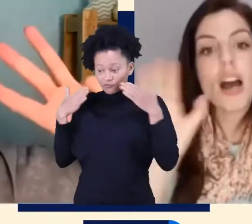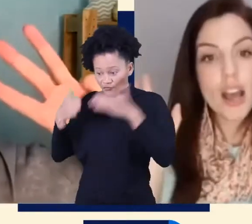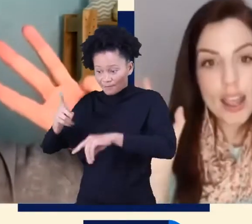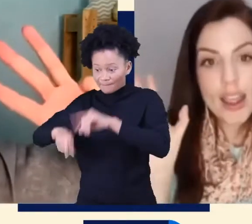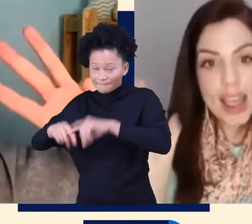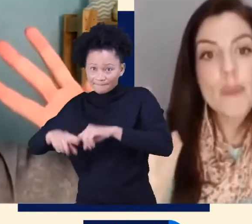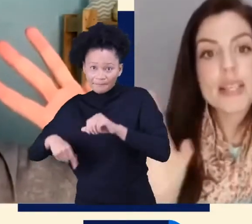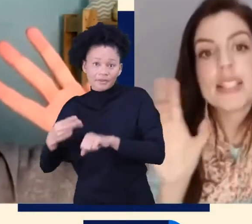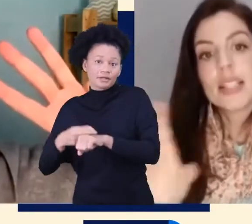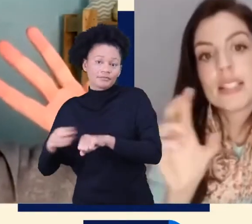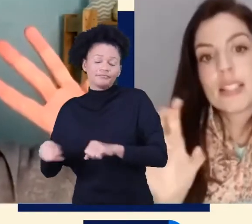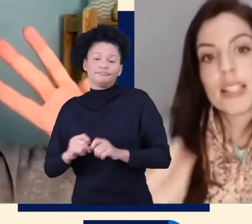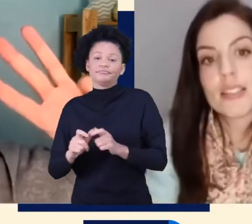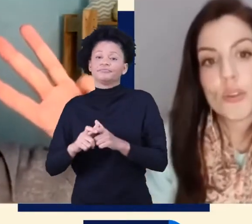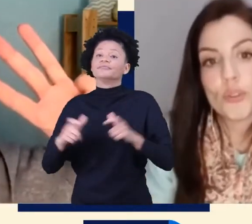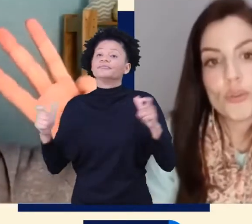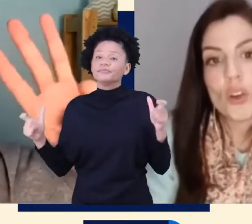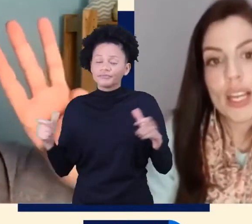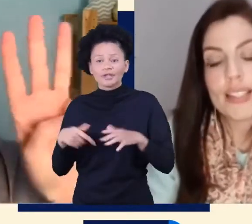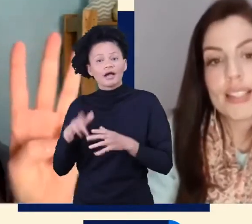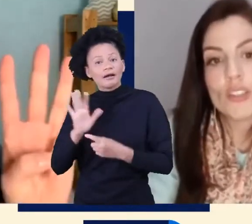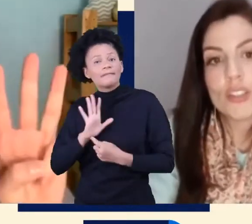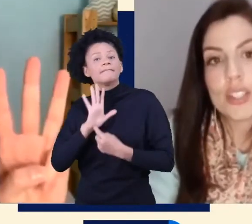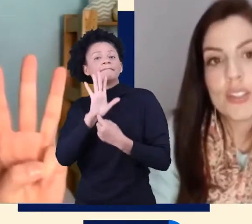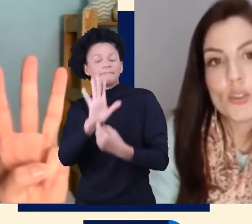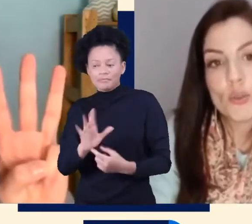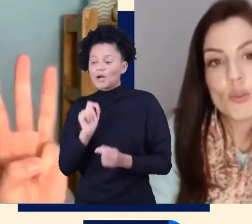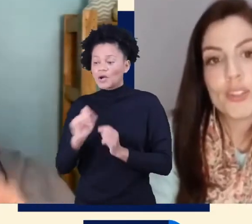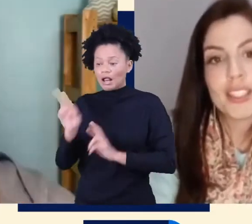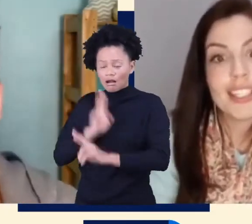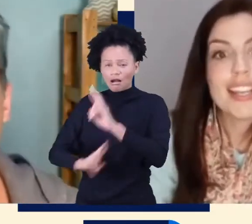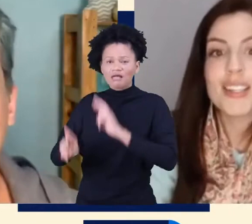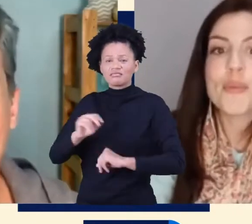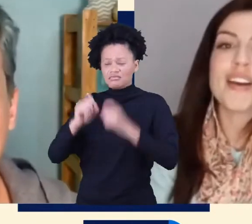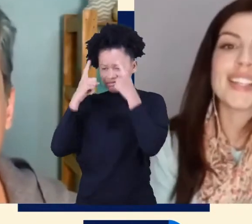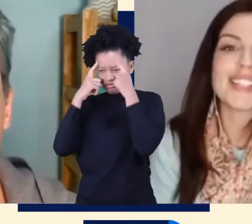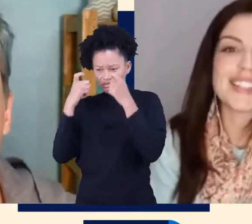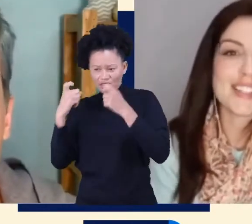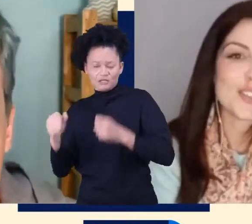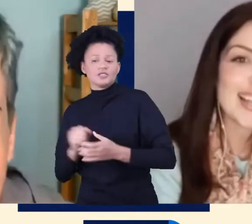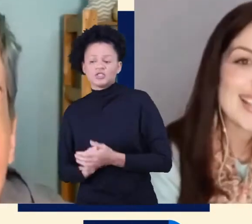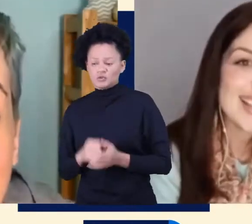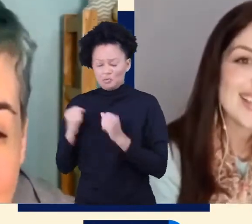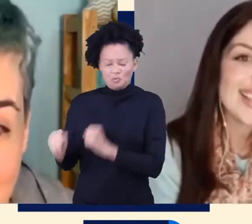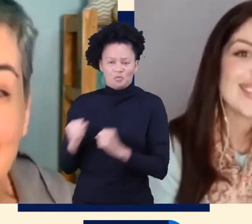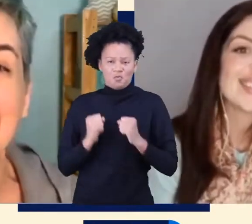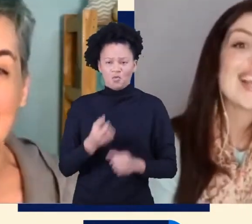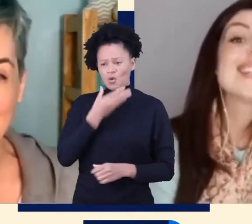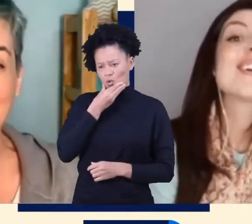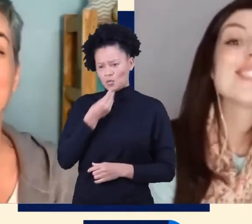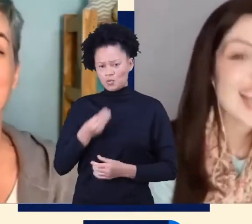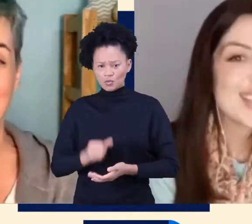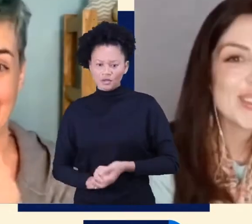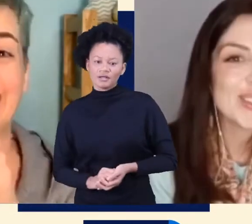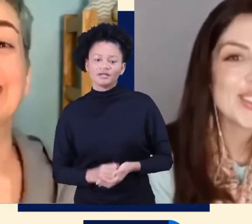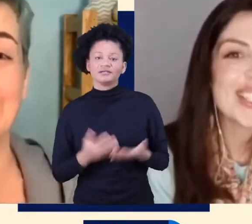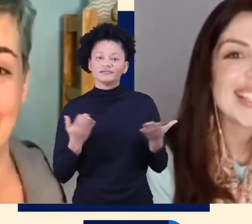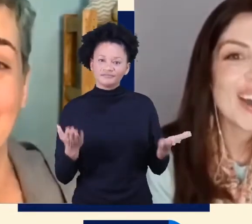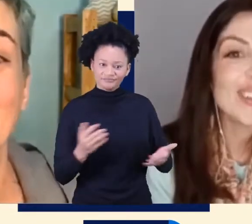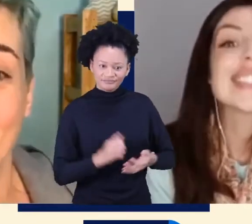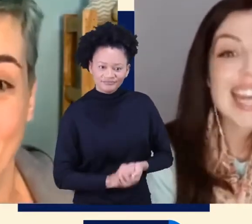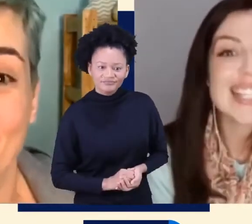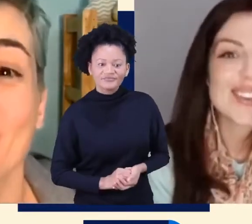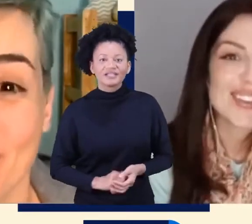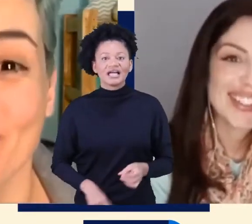tá? É apresentada essa relação de violência e de exercício de poder. Não me fale que esses seus 3 dedinhos são 3 minutos